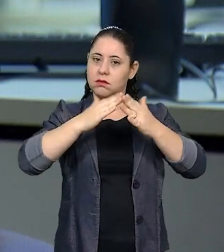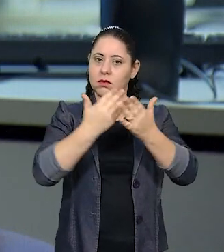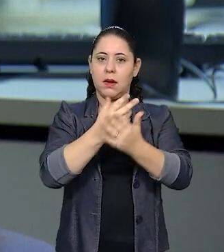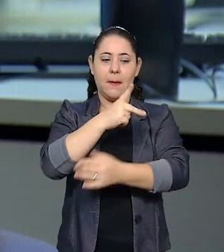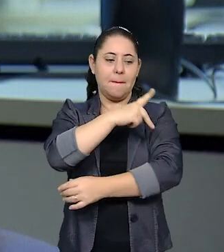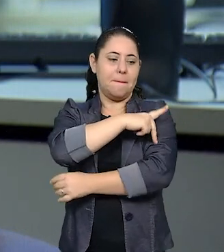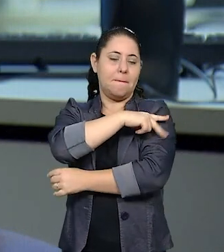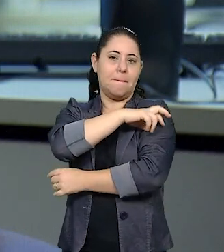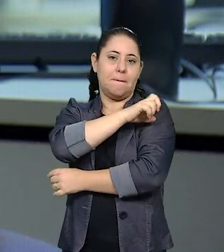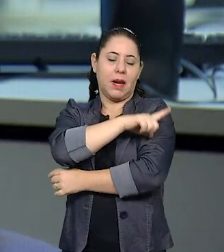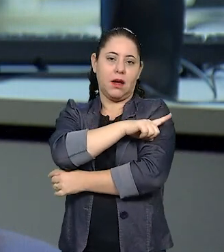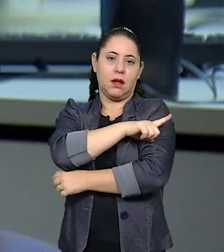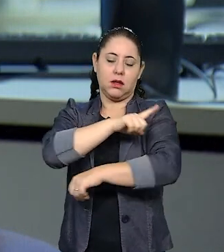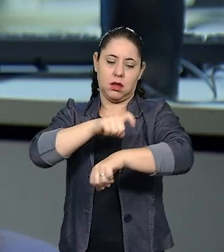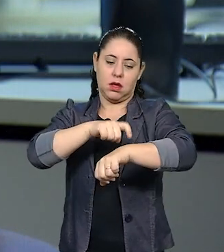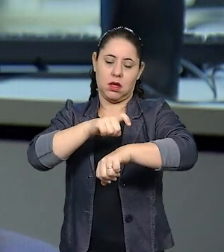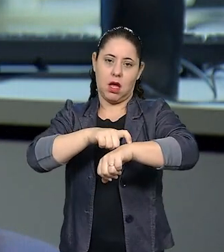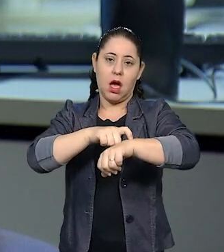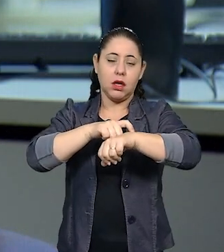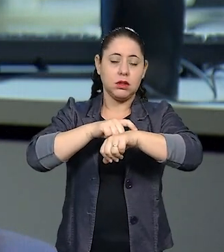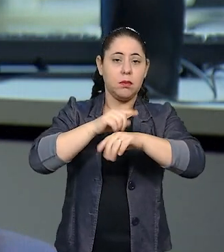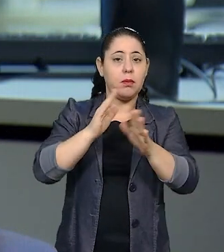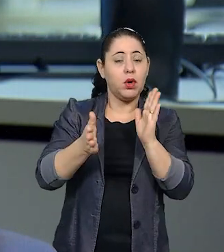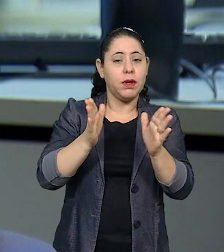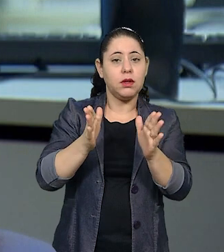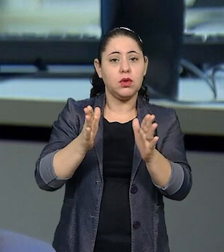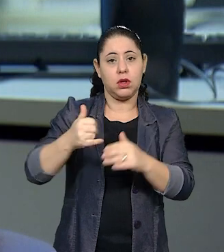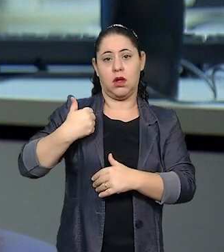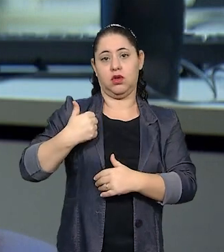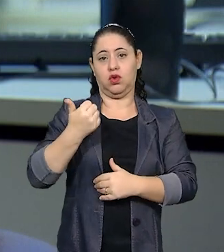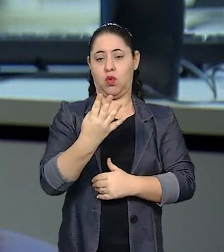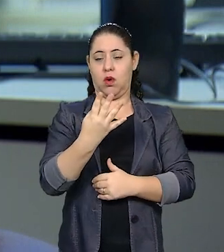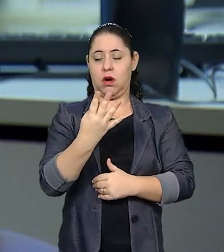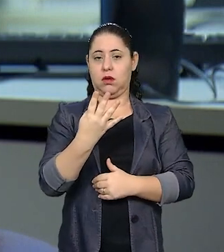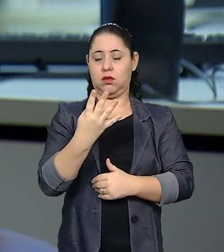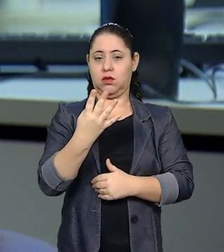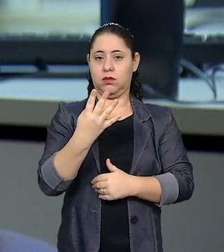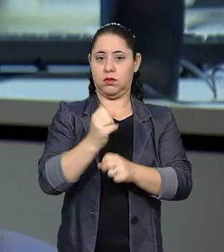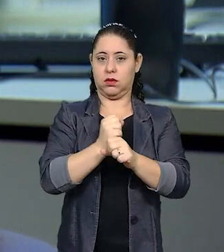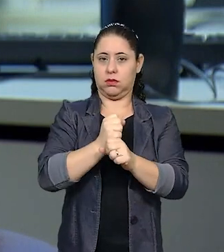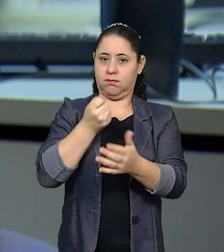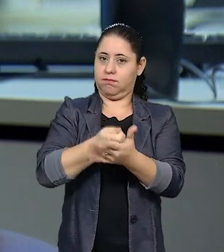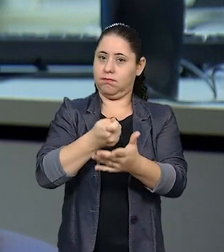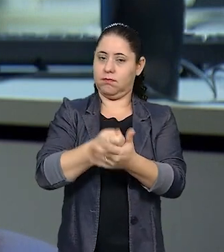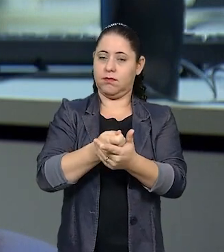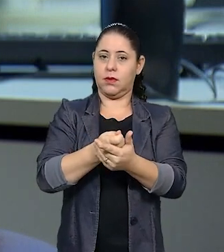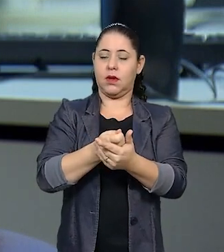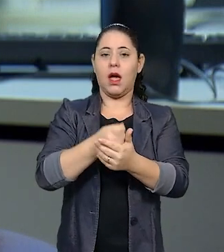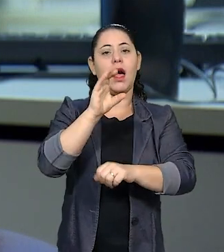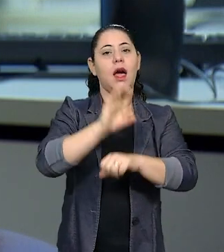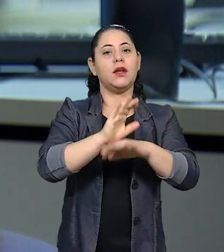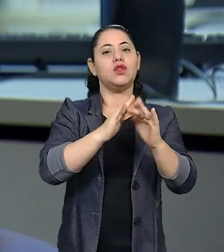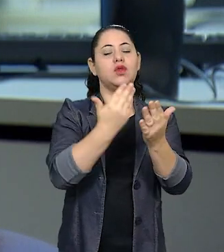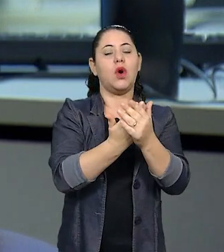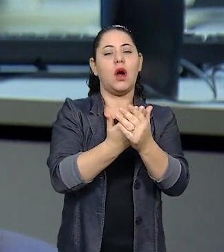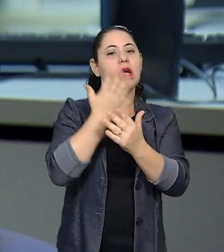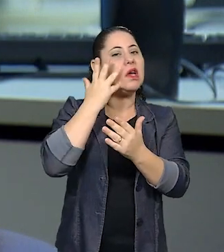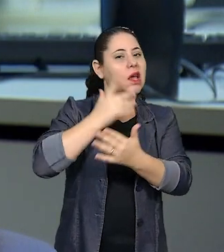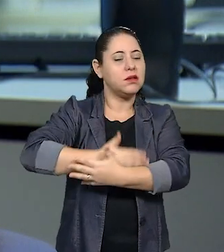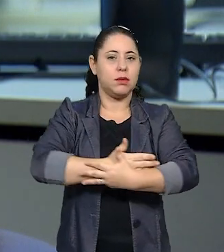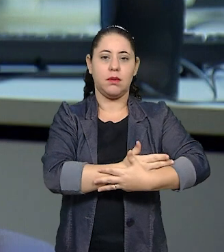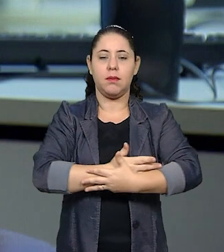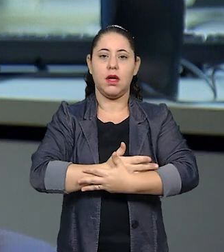contando a história da Josiane e da Lorena, é importante frisar que, ao contrário da pré-escola, em que as crianças, a partir dos